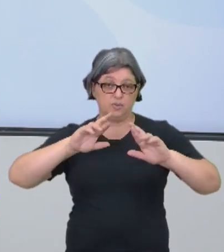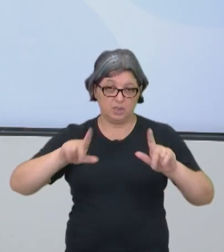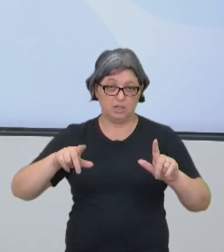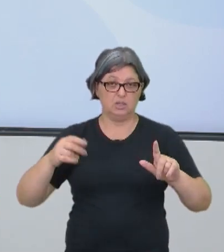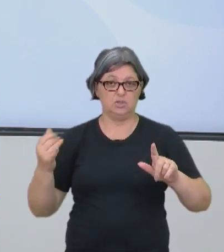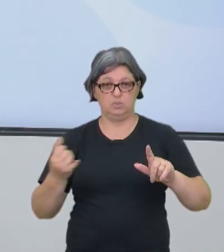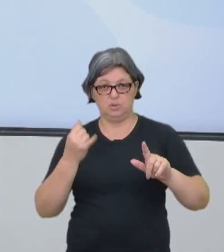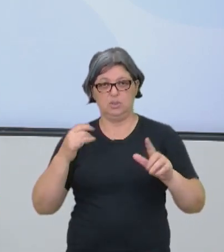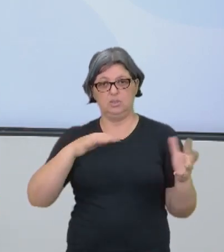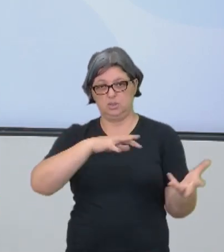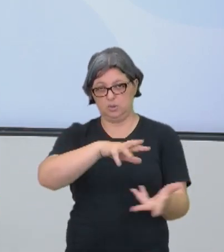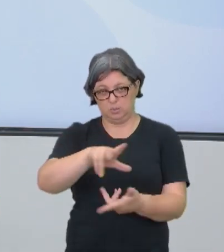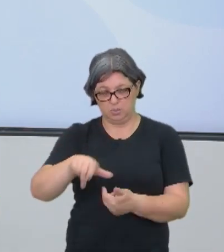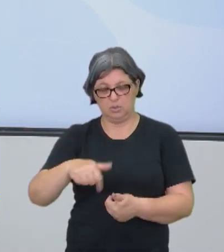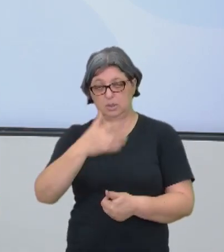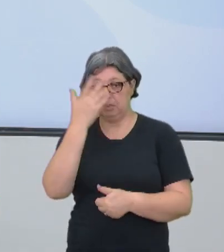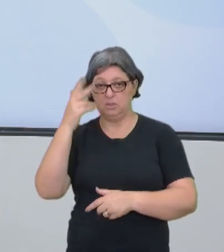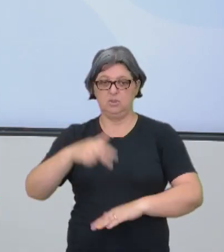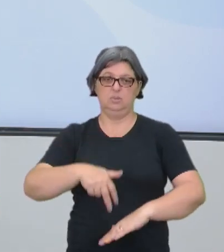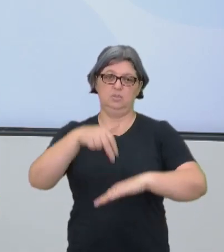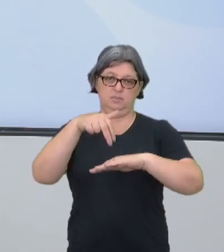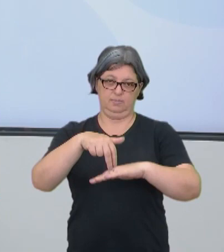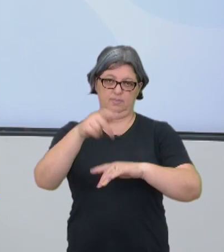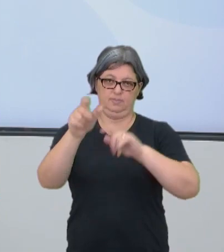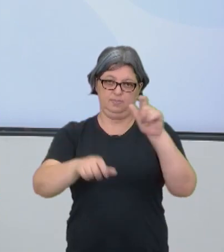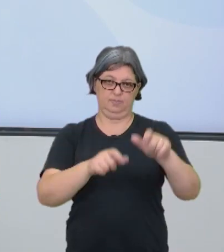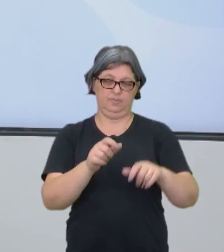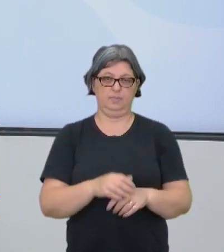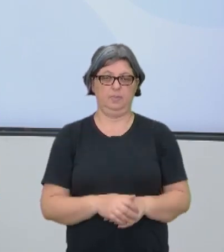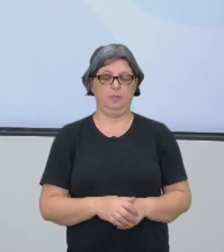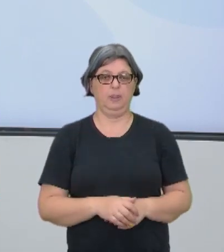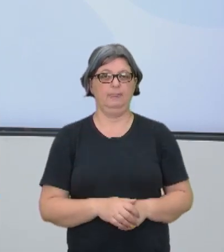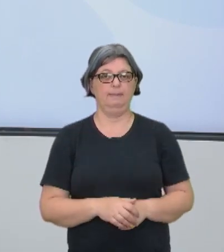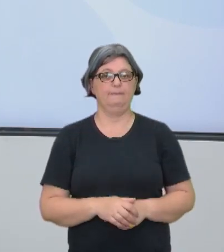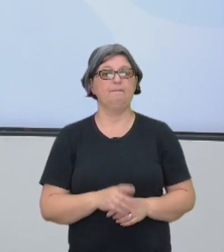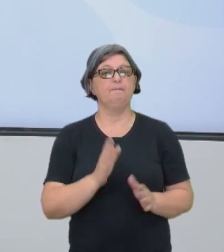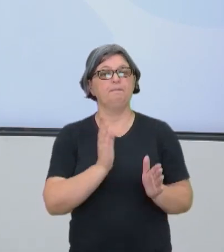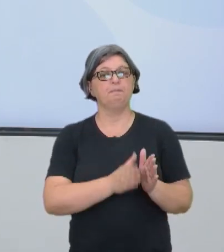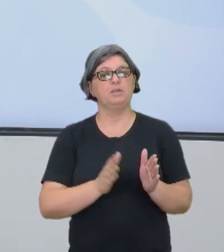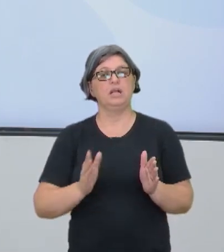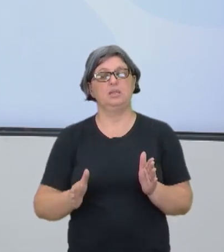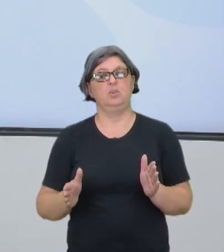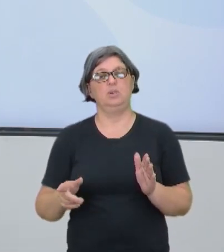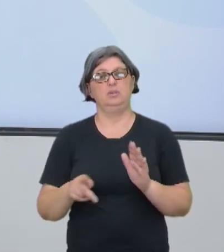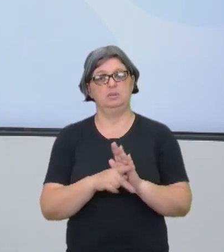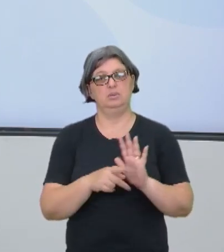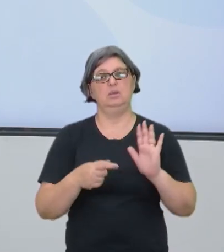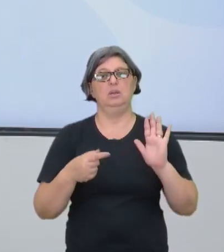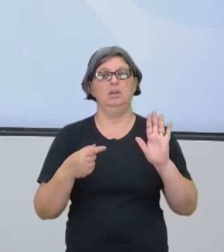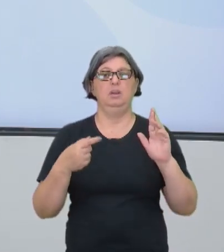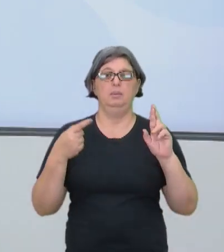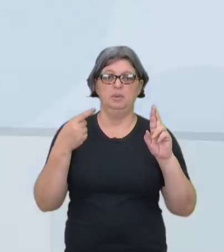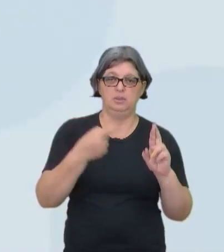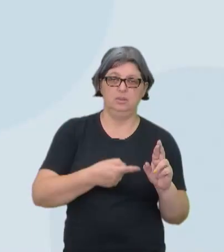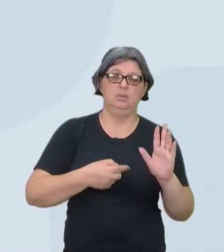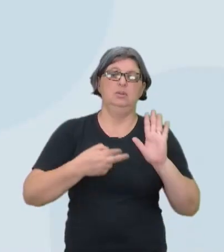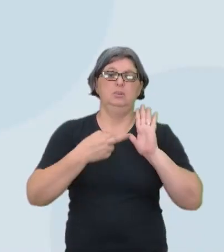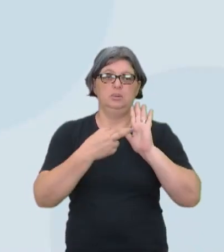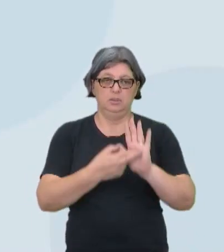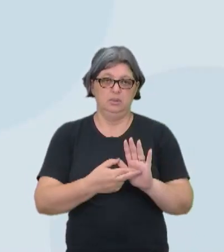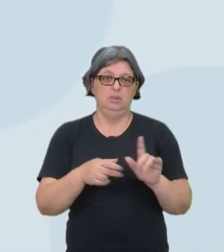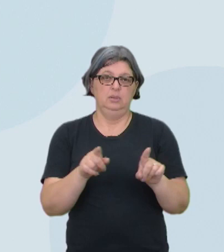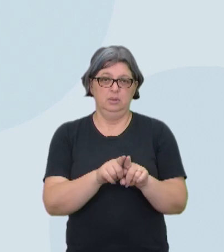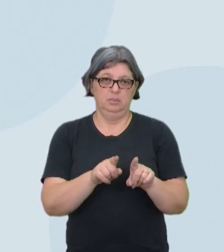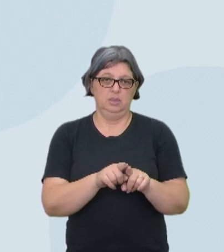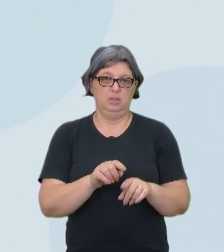essas pessoas protagonistas. Na sequência, entrou mais a questão de representação e representatividade.